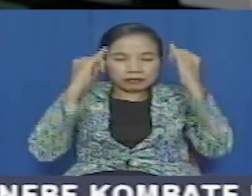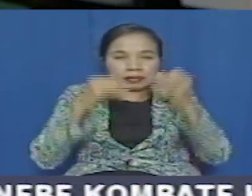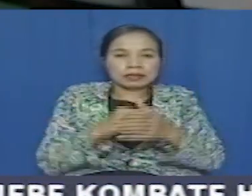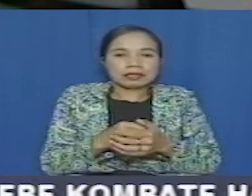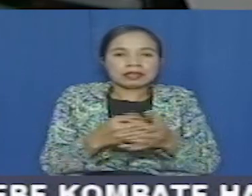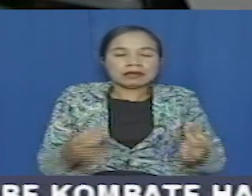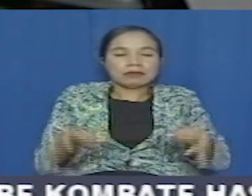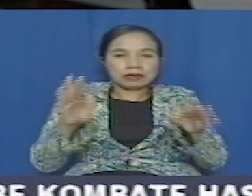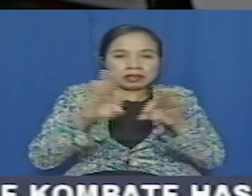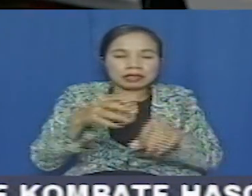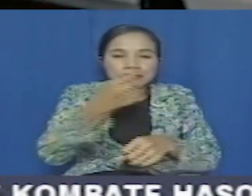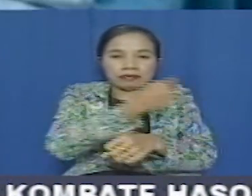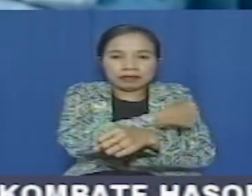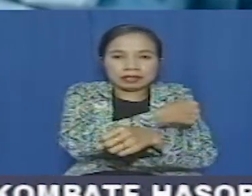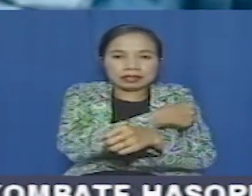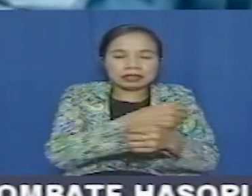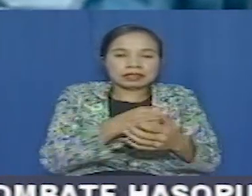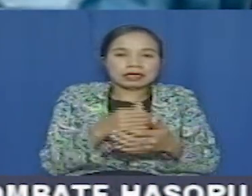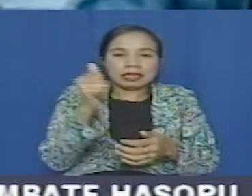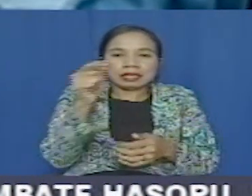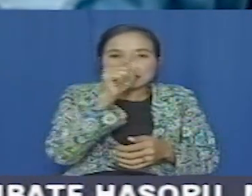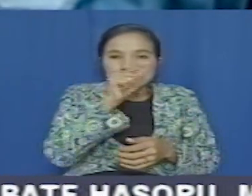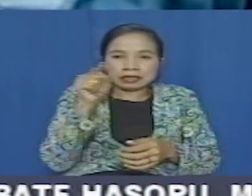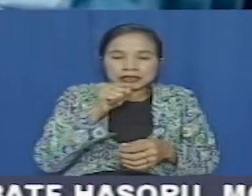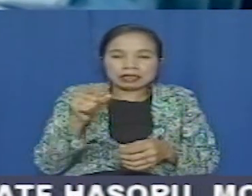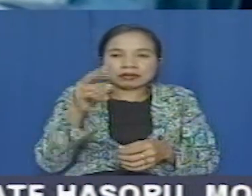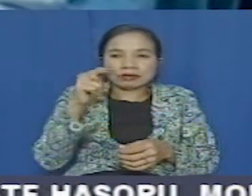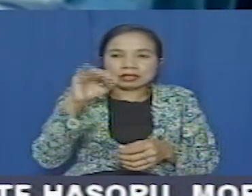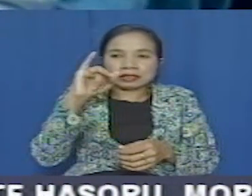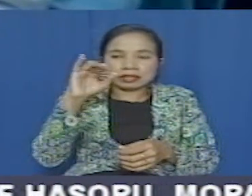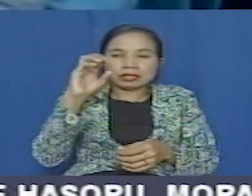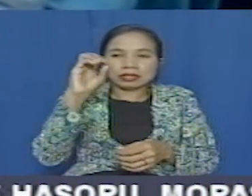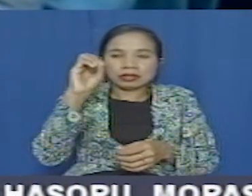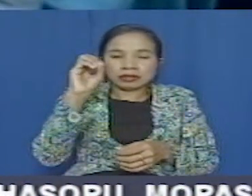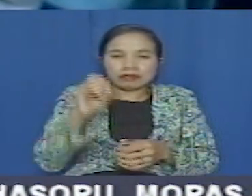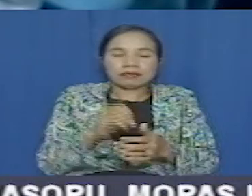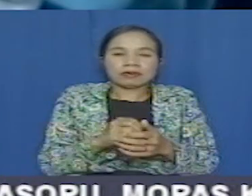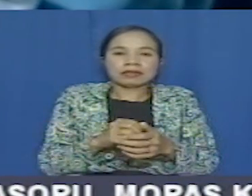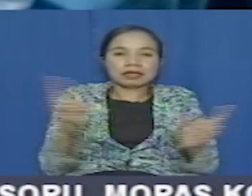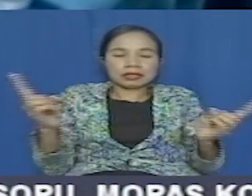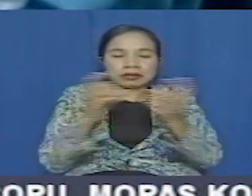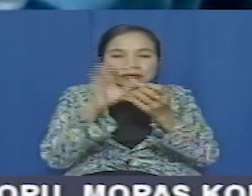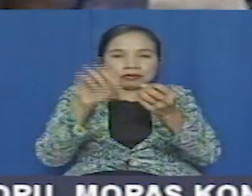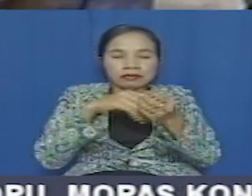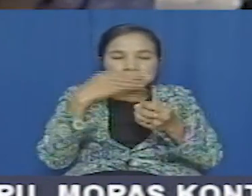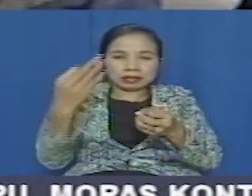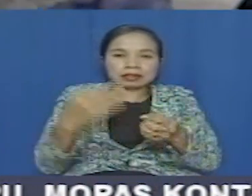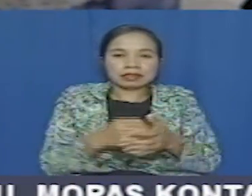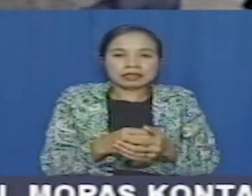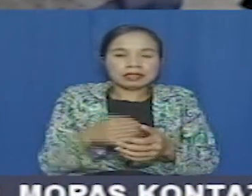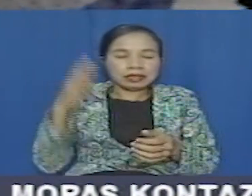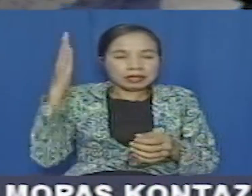baia importância vacina AstraZeneca no Sinovac, rodi contra Covid sem urgência. E a ocasião